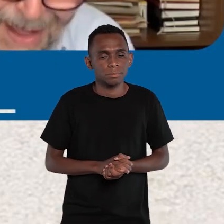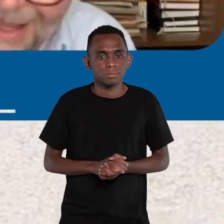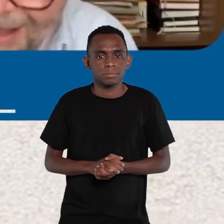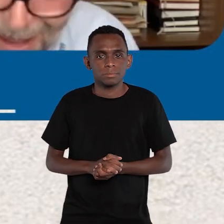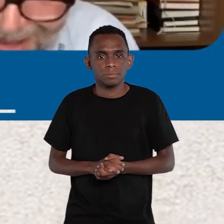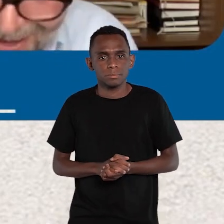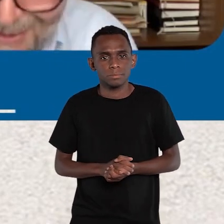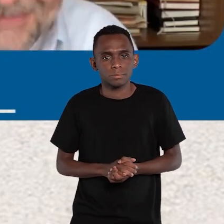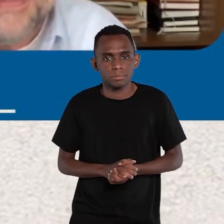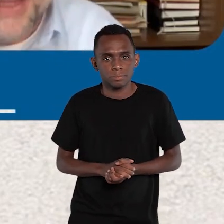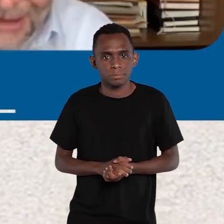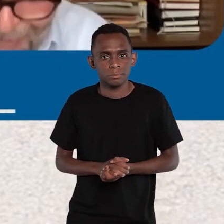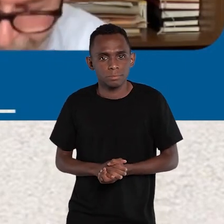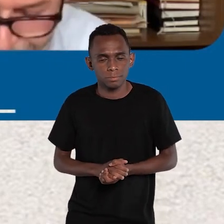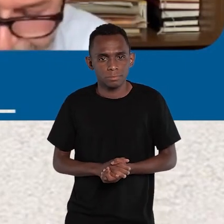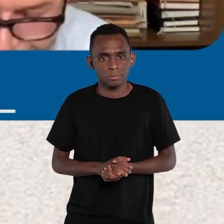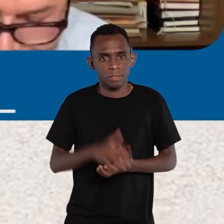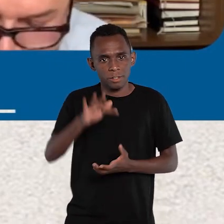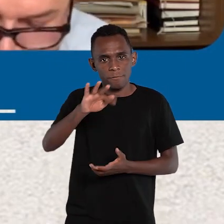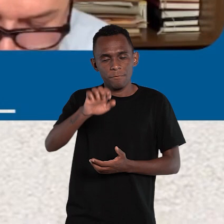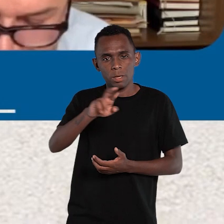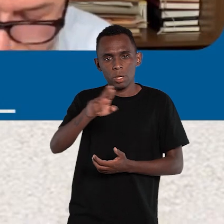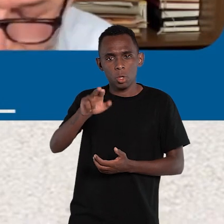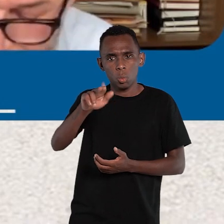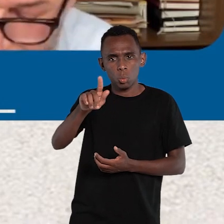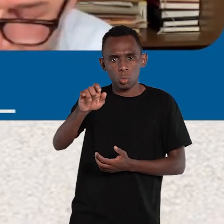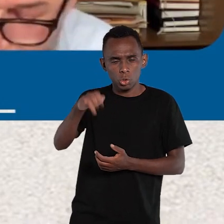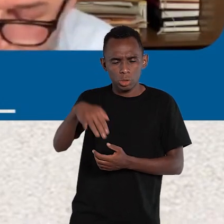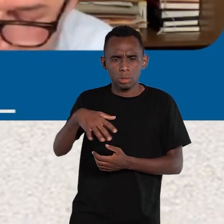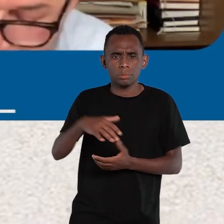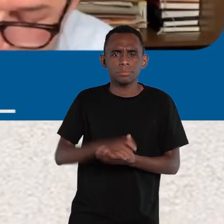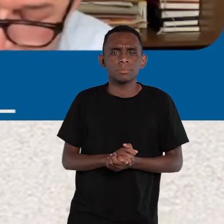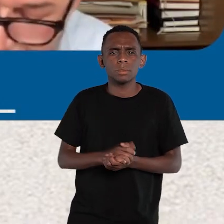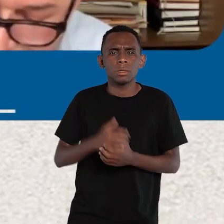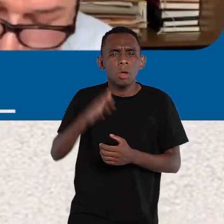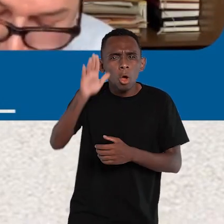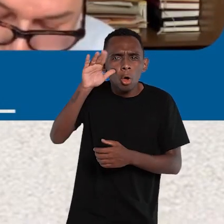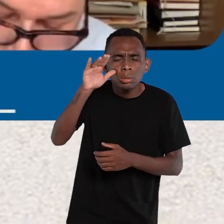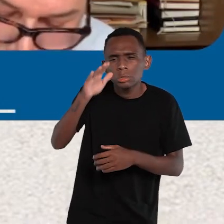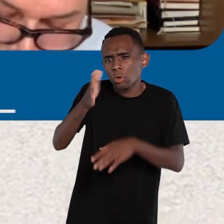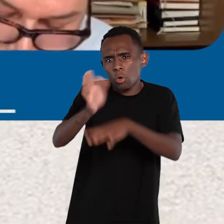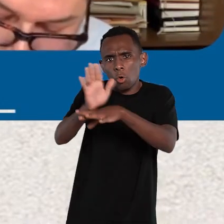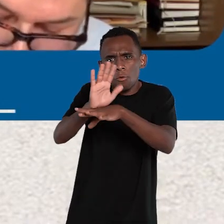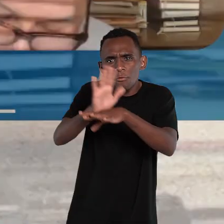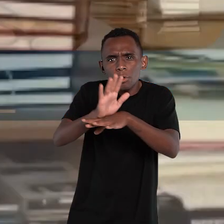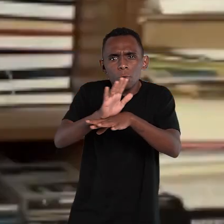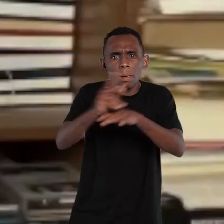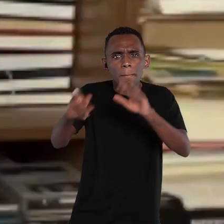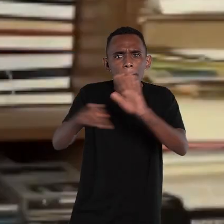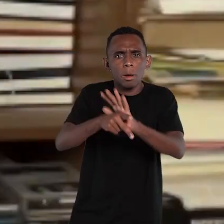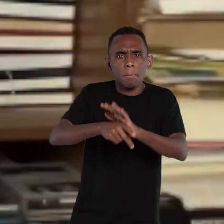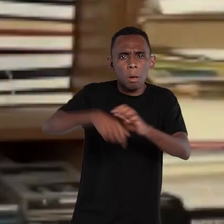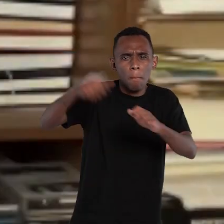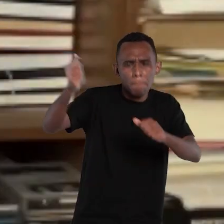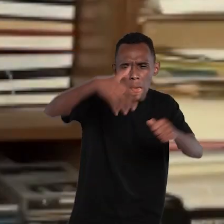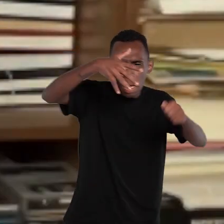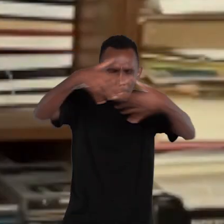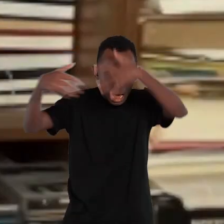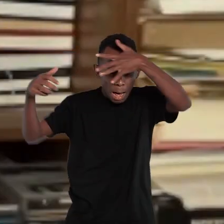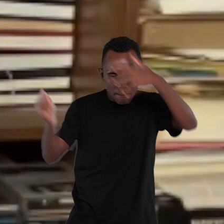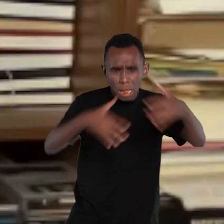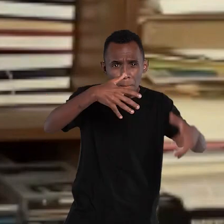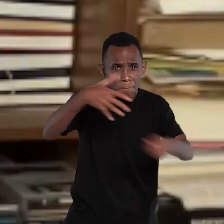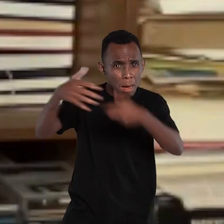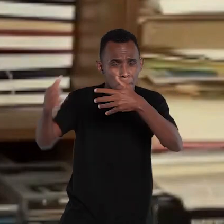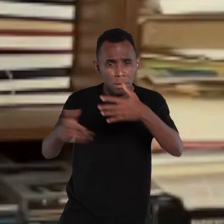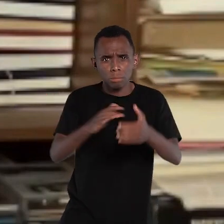Ferrugem, agora você começa. Ferrugem. Foi no intervalo de um desses filmes de explosões e tiros que a TV exibe depois